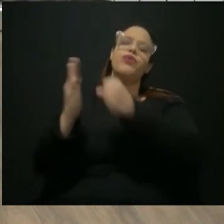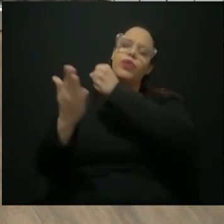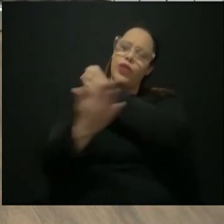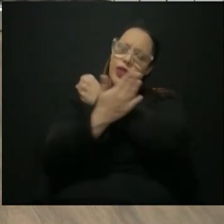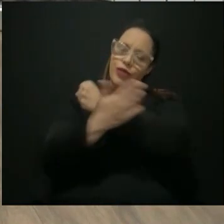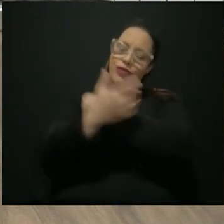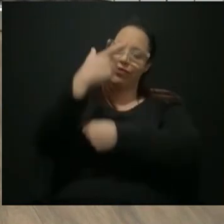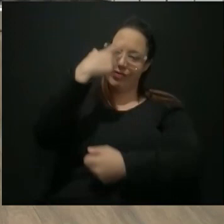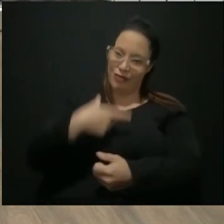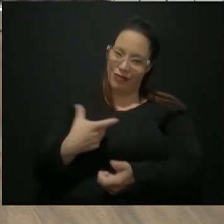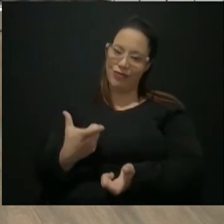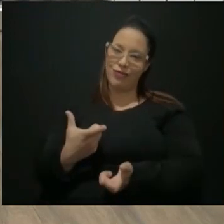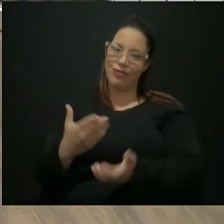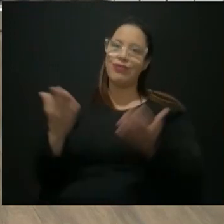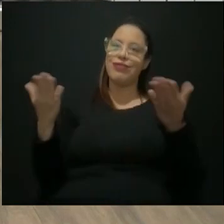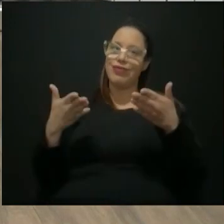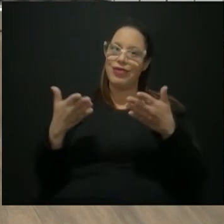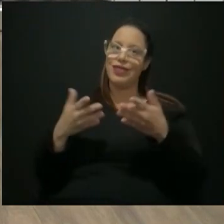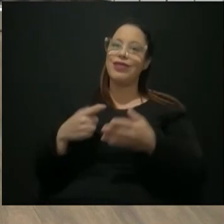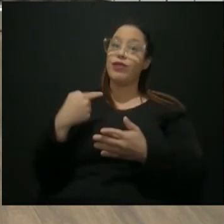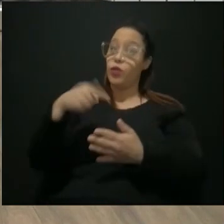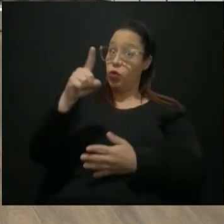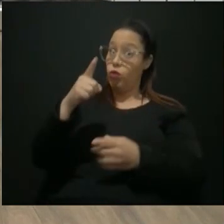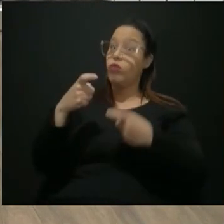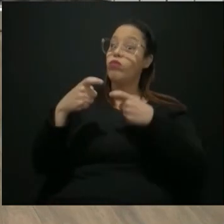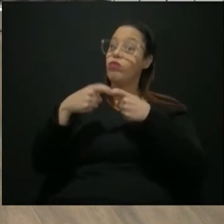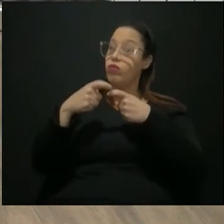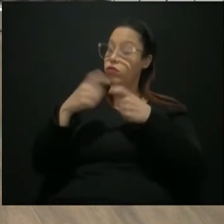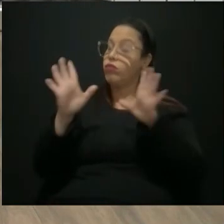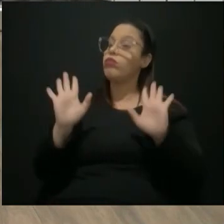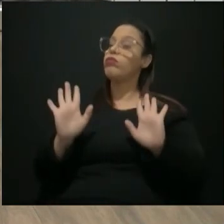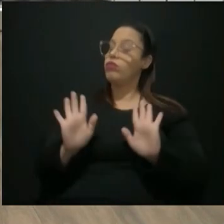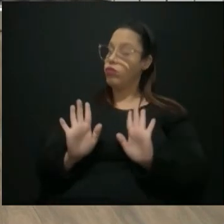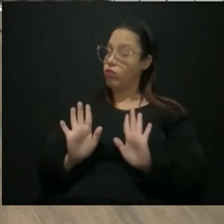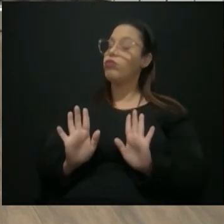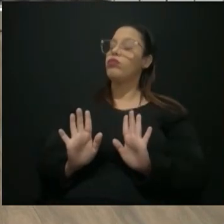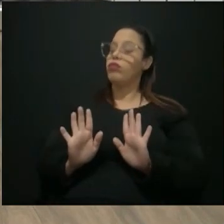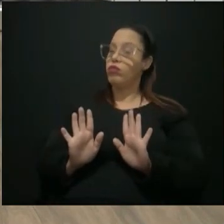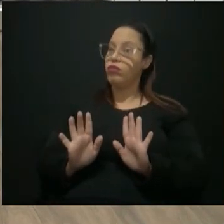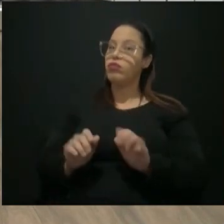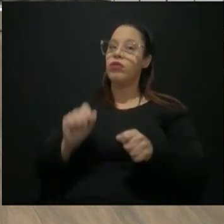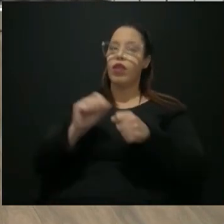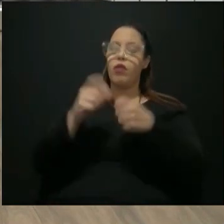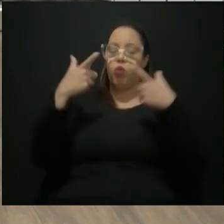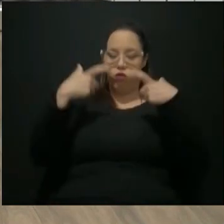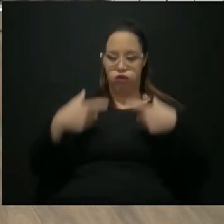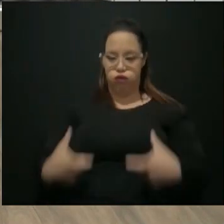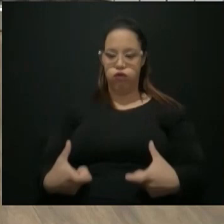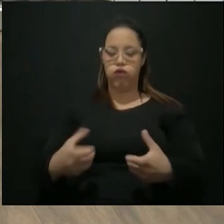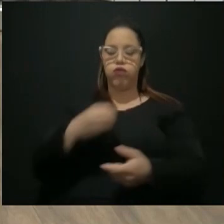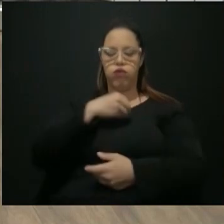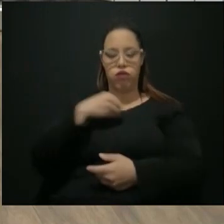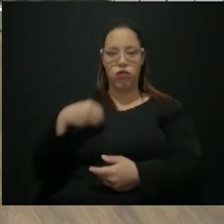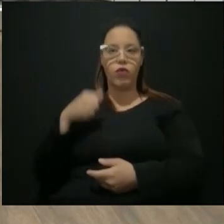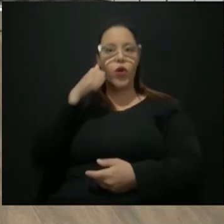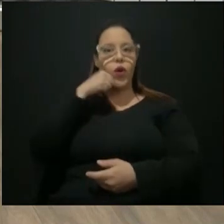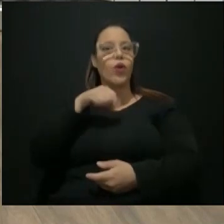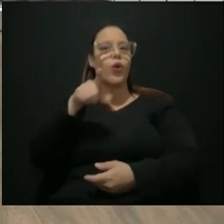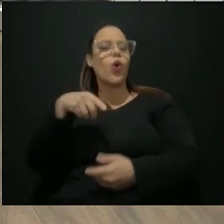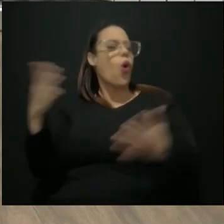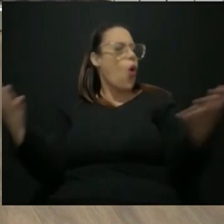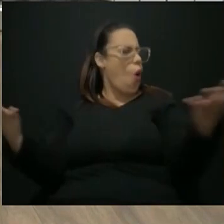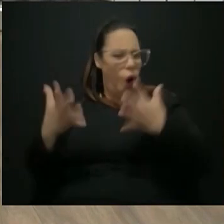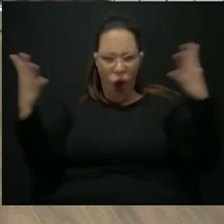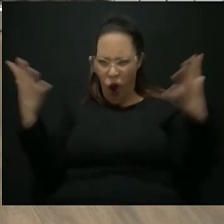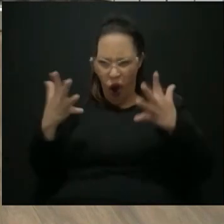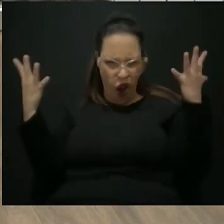já sabe, vai procurar aí um médico, vai fazer um check-up, né? E a mulher que está aí na ação, está na ativa,